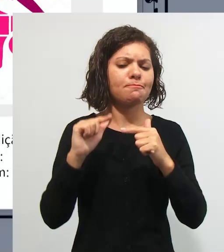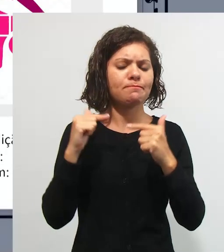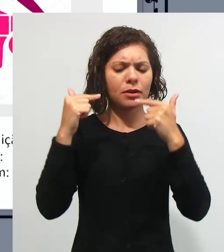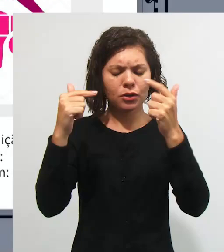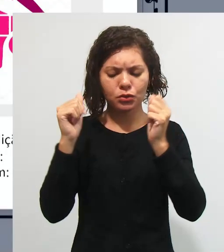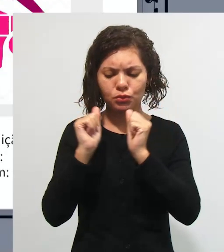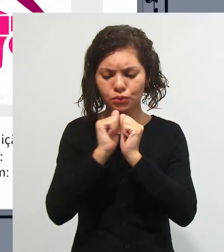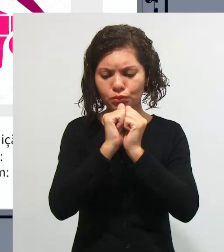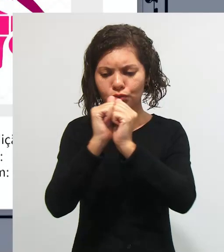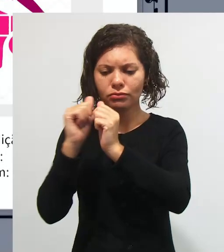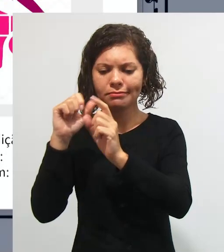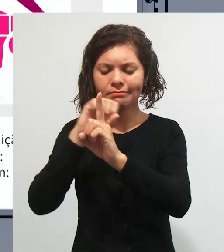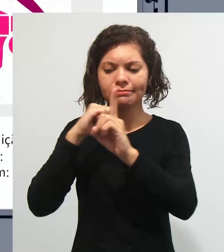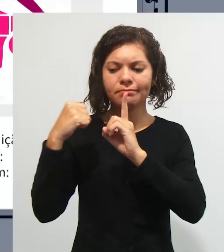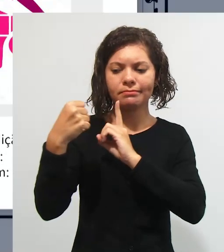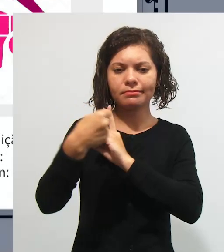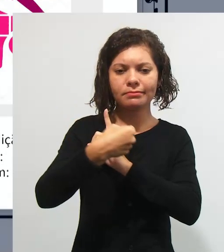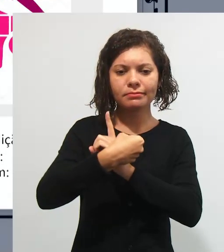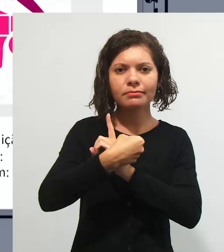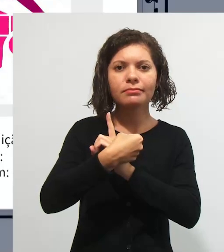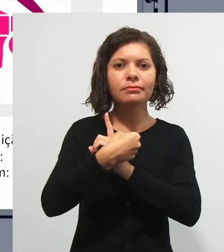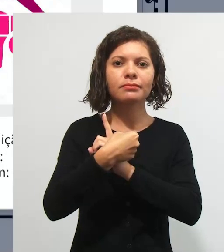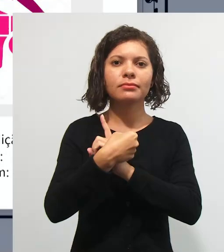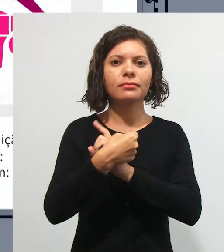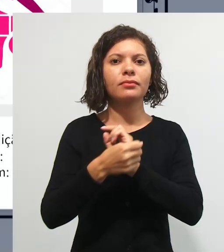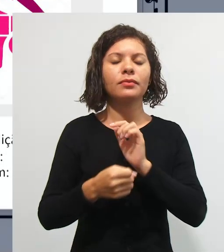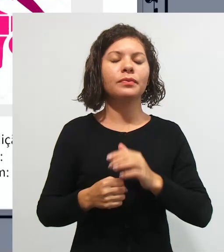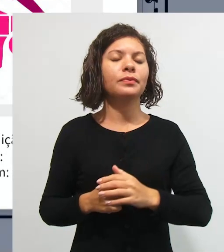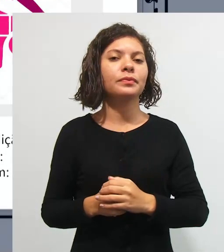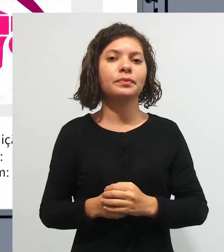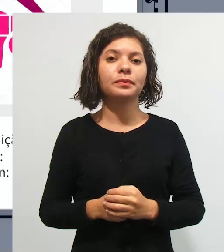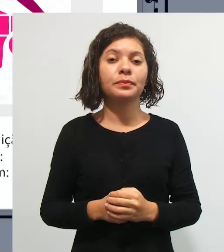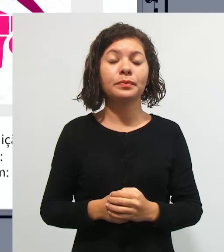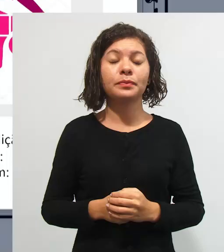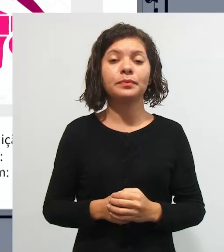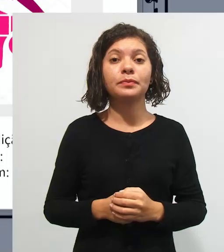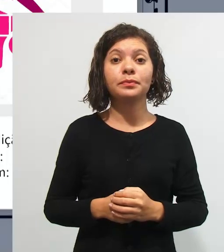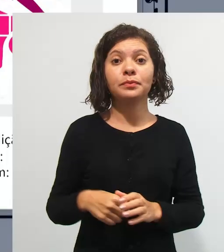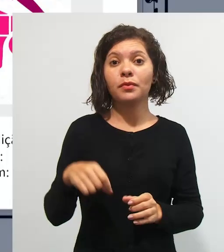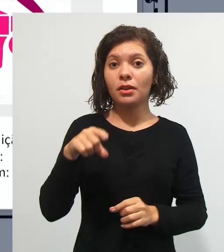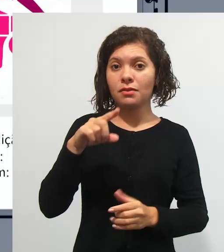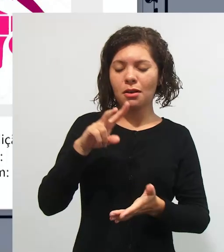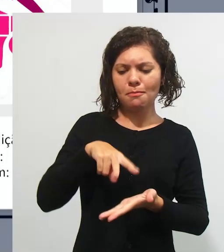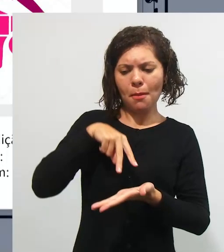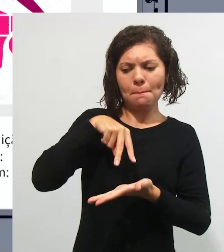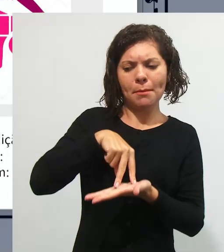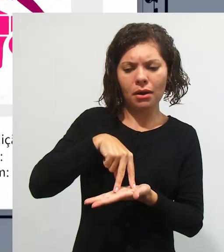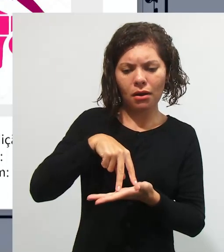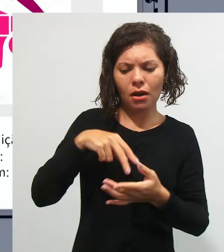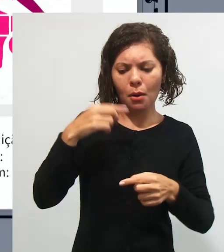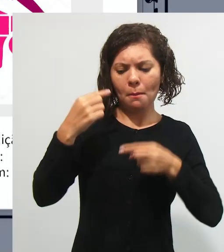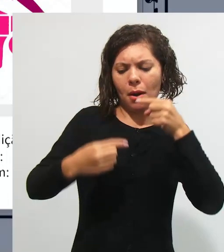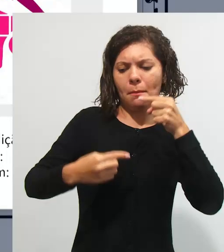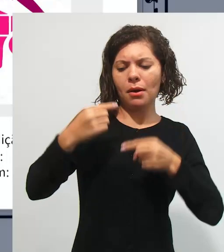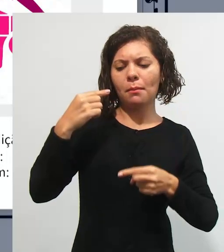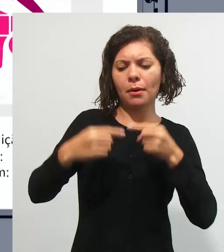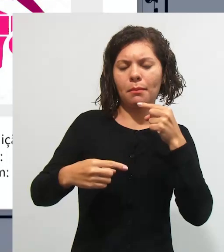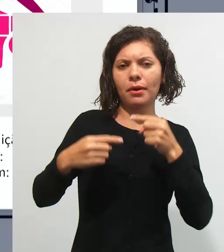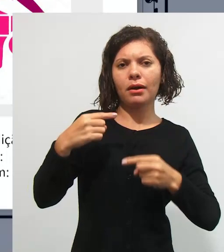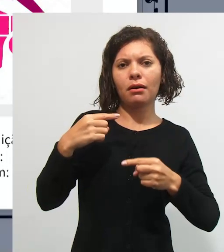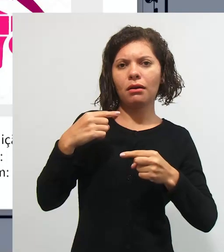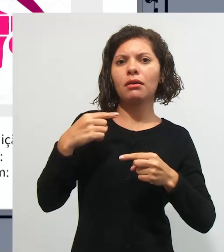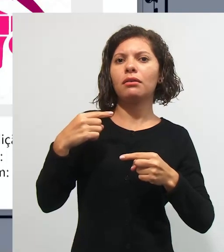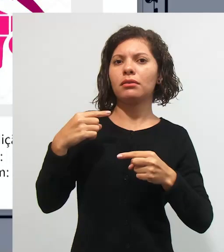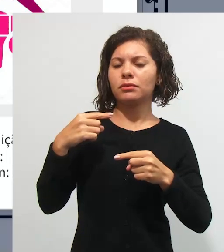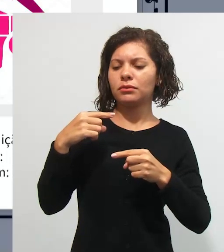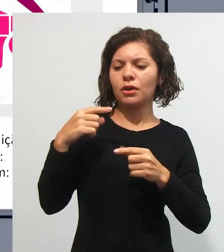você atua, você se coloca em uma posição política de defender ou de lutar